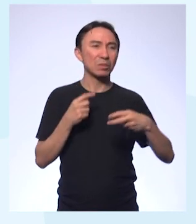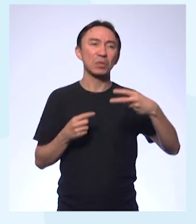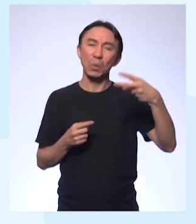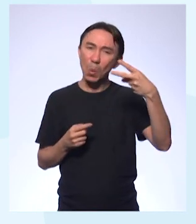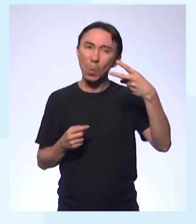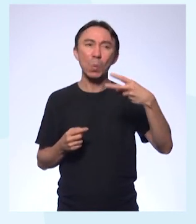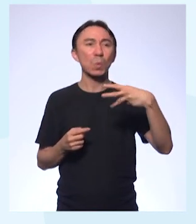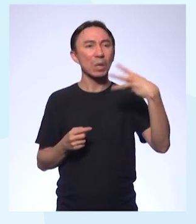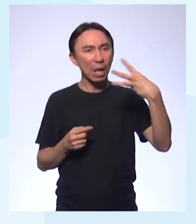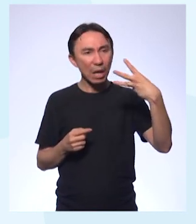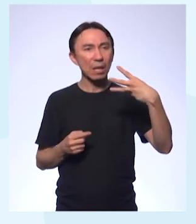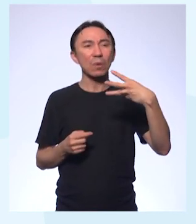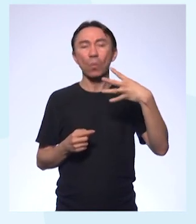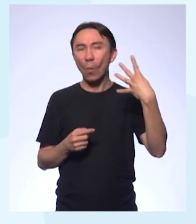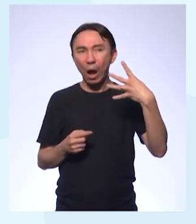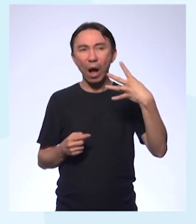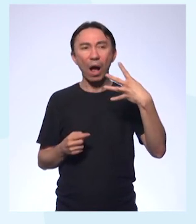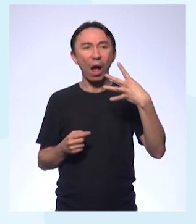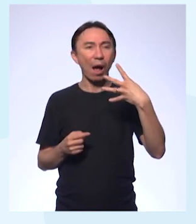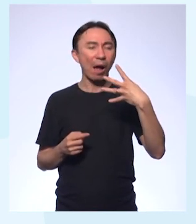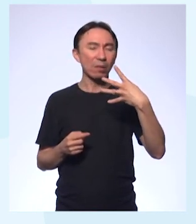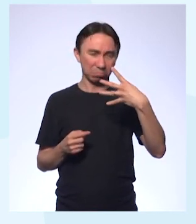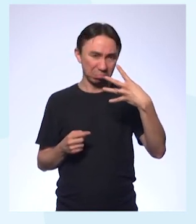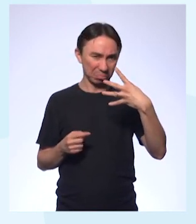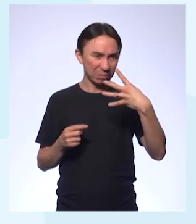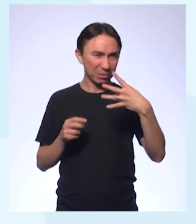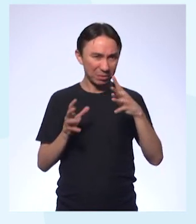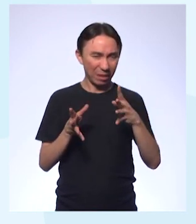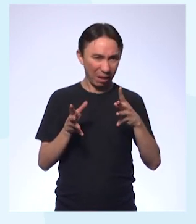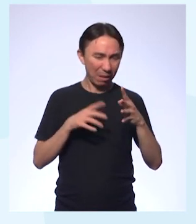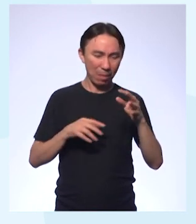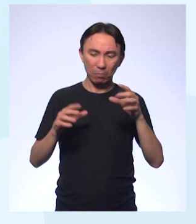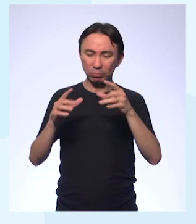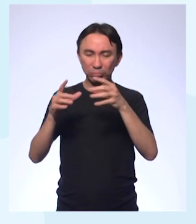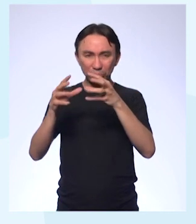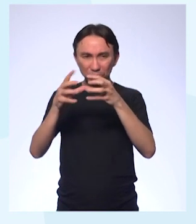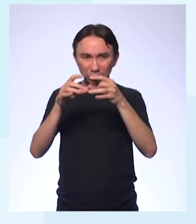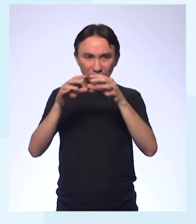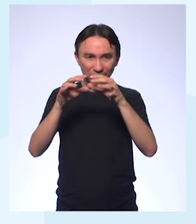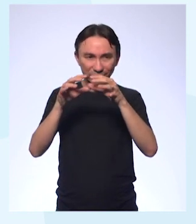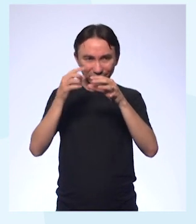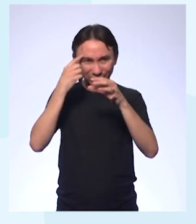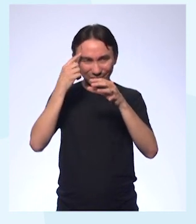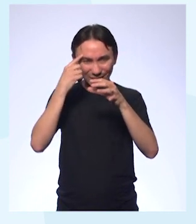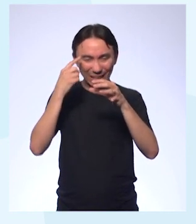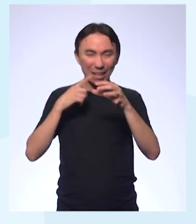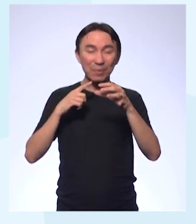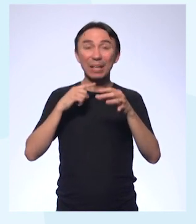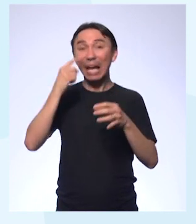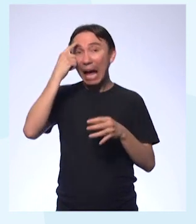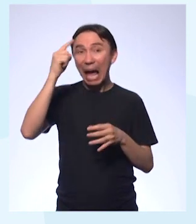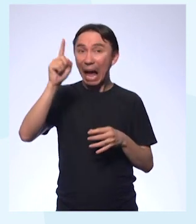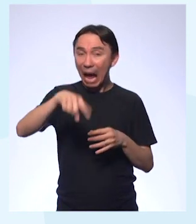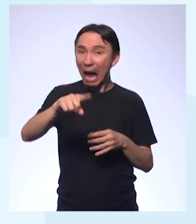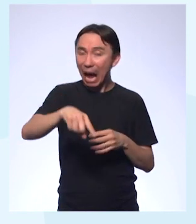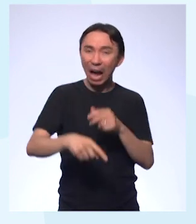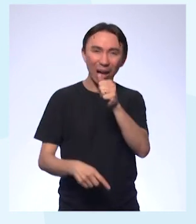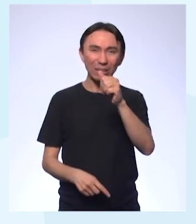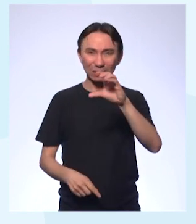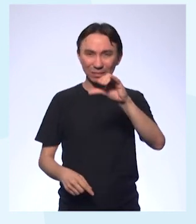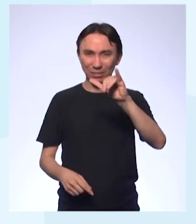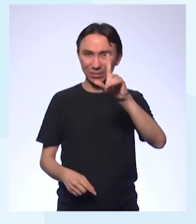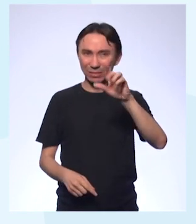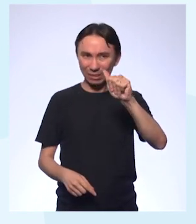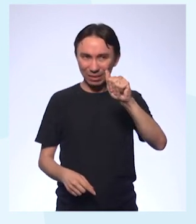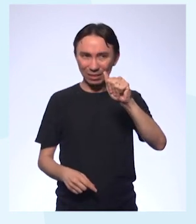floculação, decantei esses flóculos que foram formados. E lembra que a solução ficou ácida aqui. Fiz a